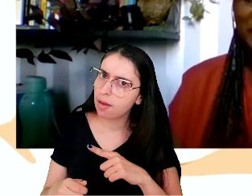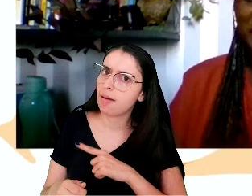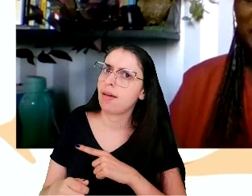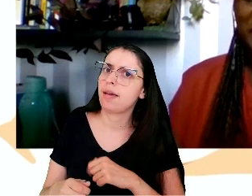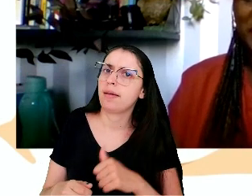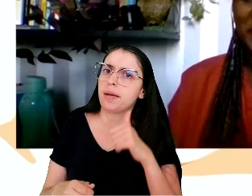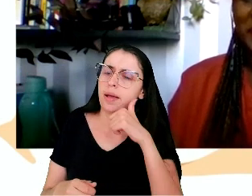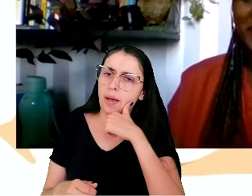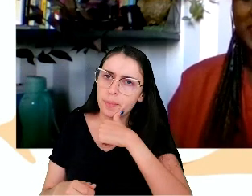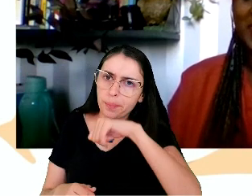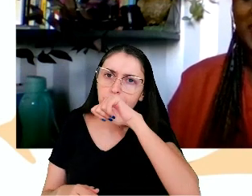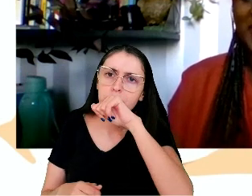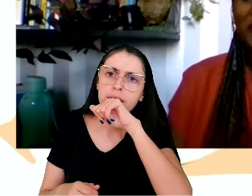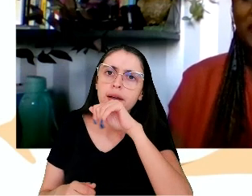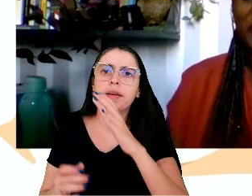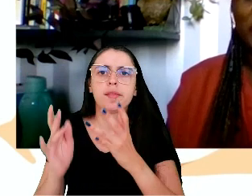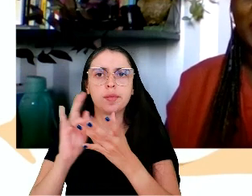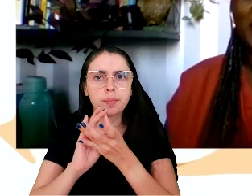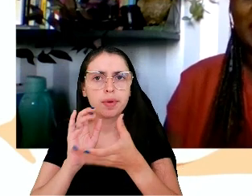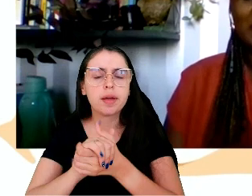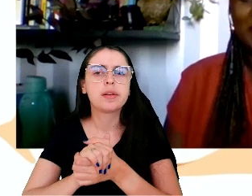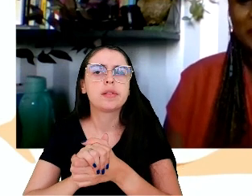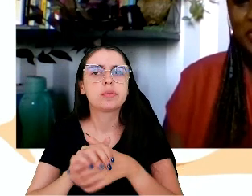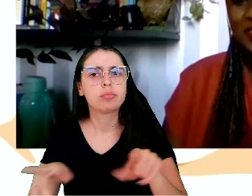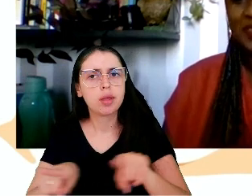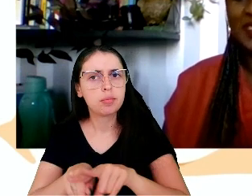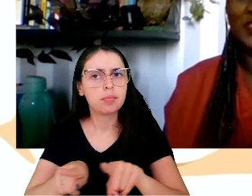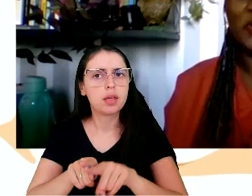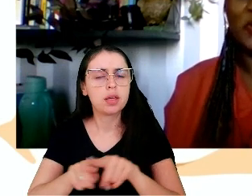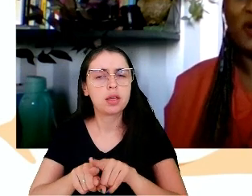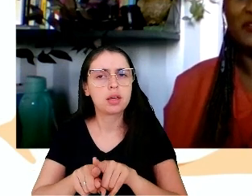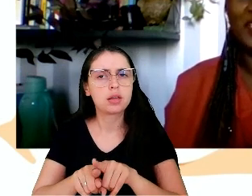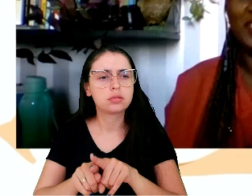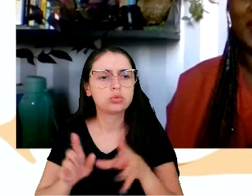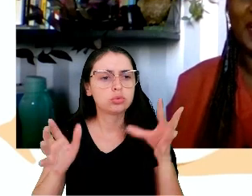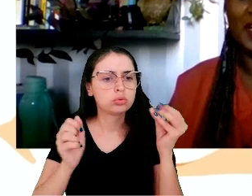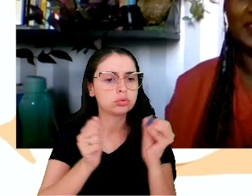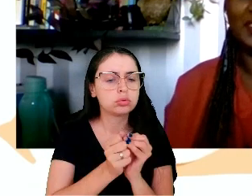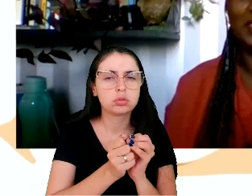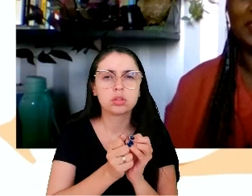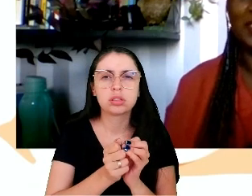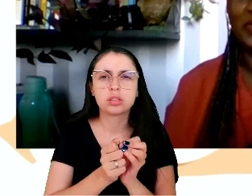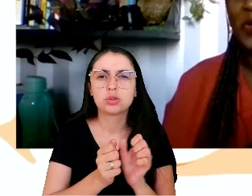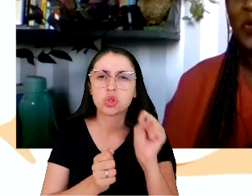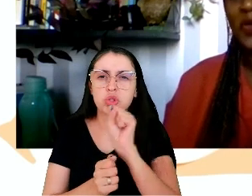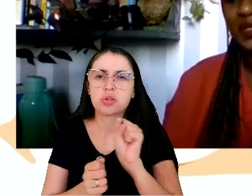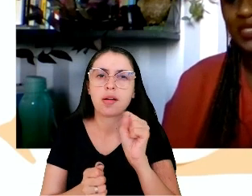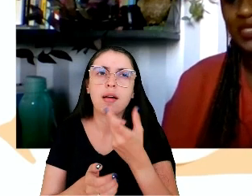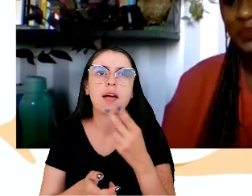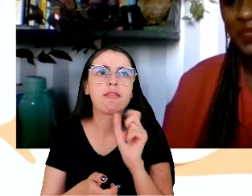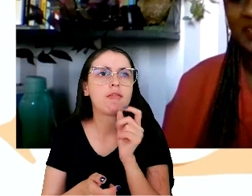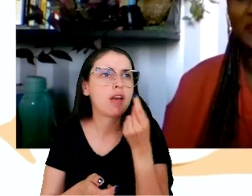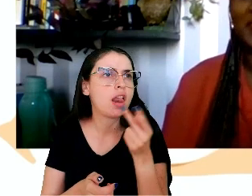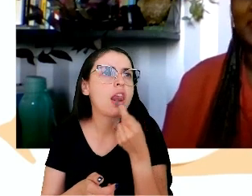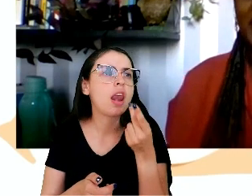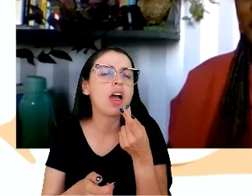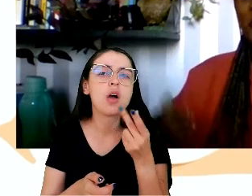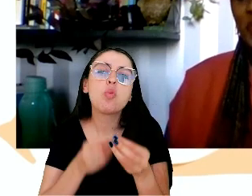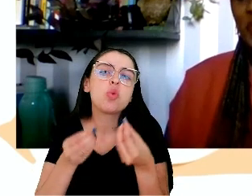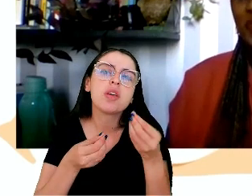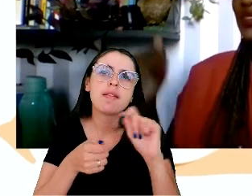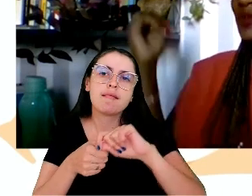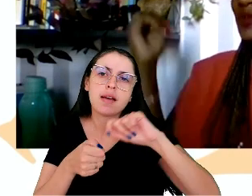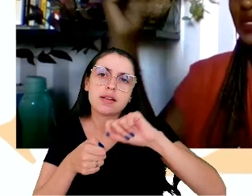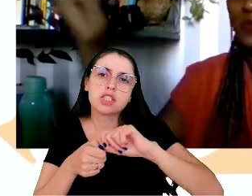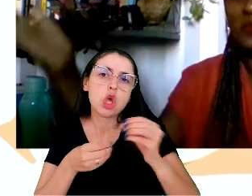companheiros. Que tinha aquela figura, muitas vezes, da sogra vir a casa e dizer o que a gente tem que fazer,